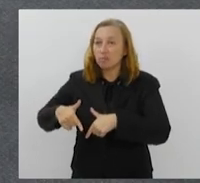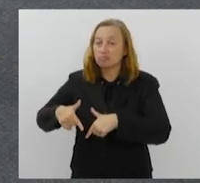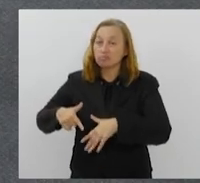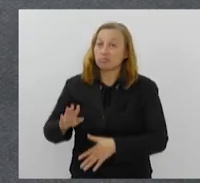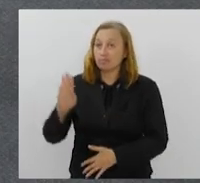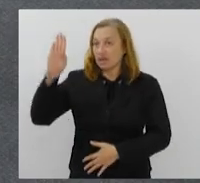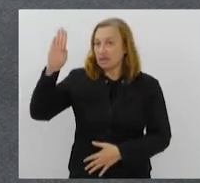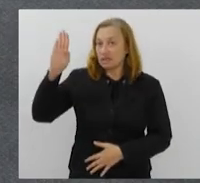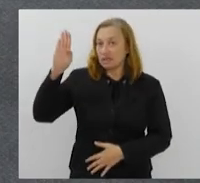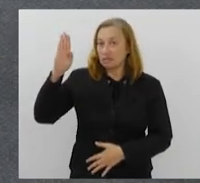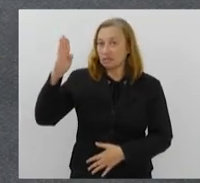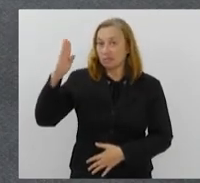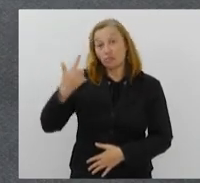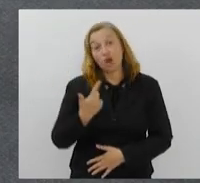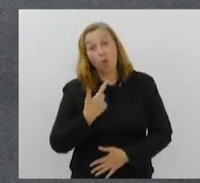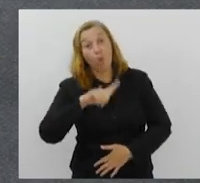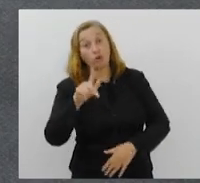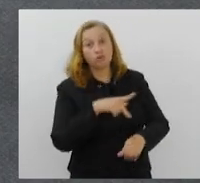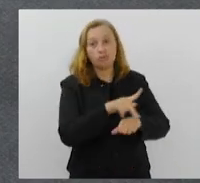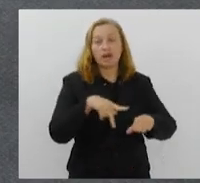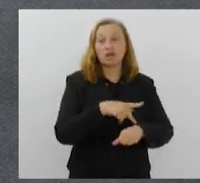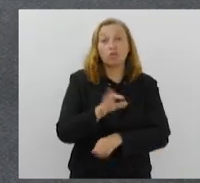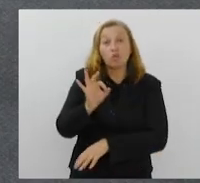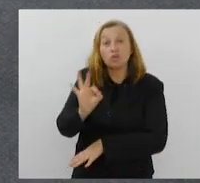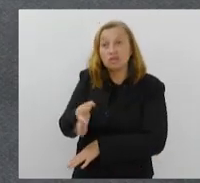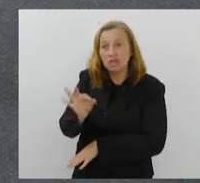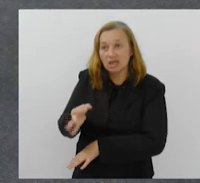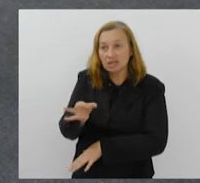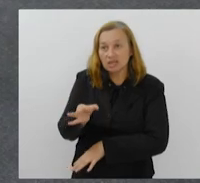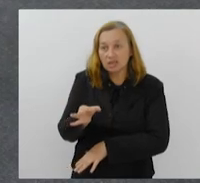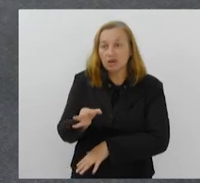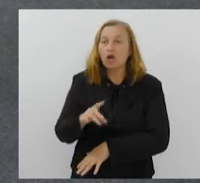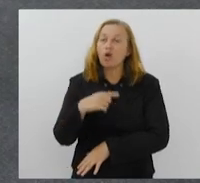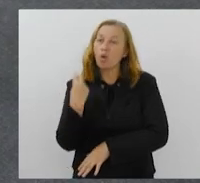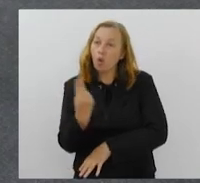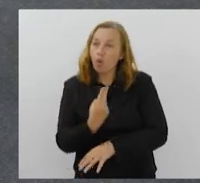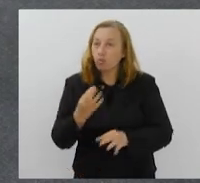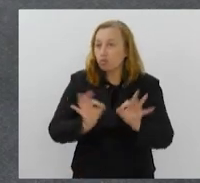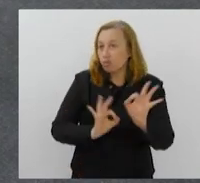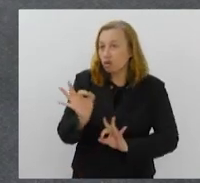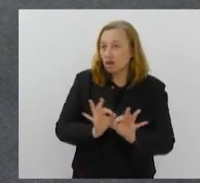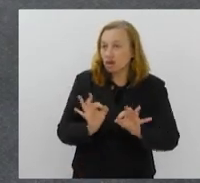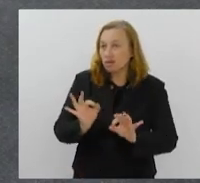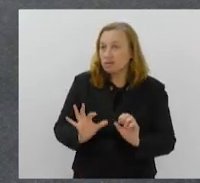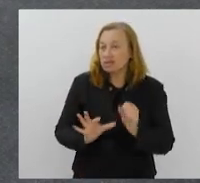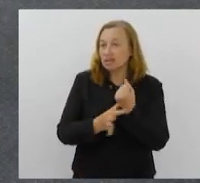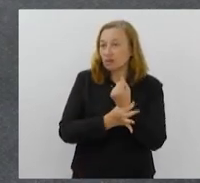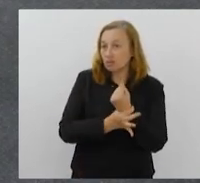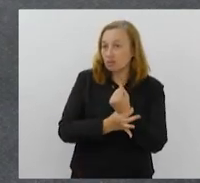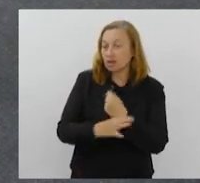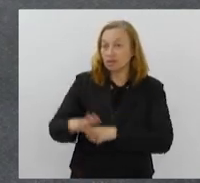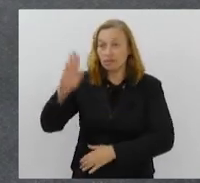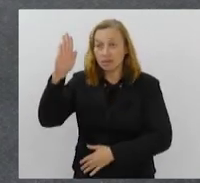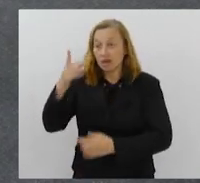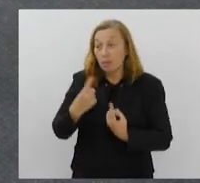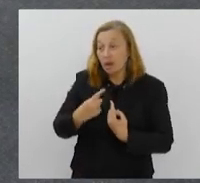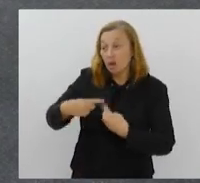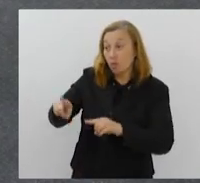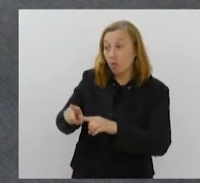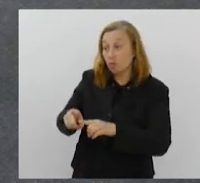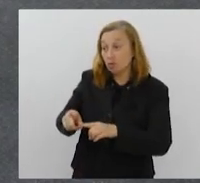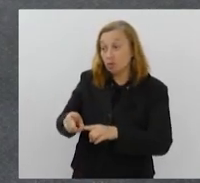estar presente aqui. O certo seria ou um programa de segurança presente para combater